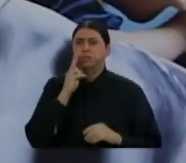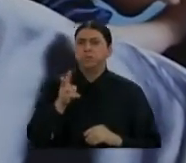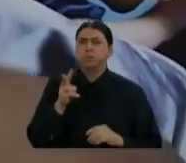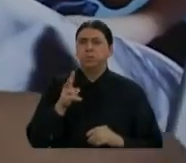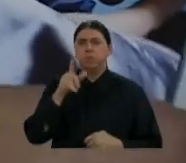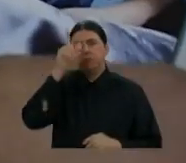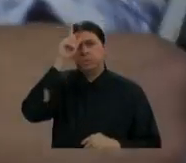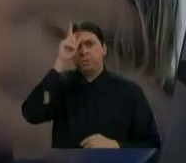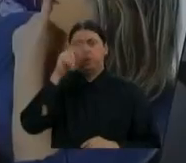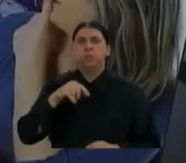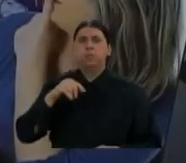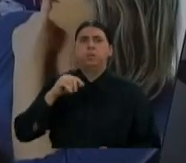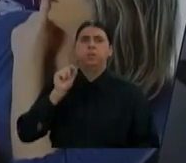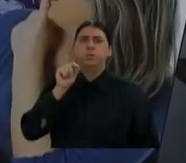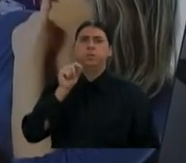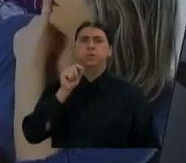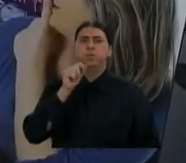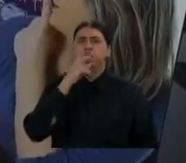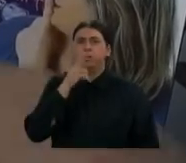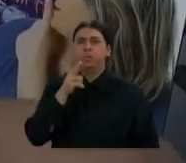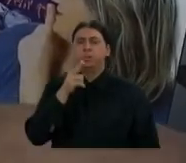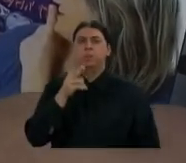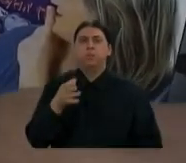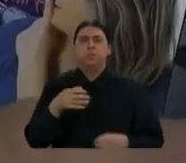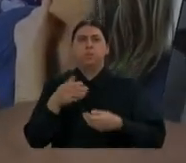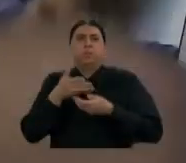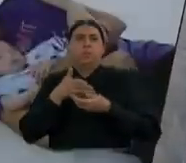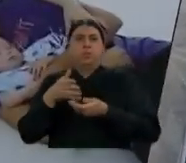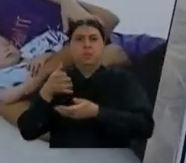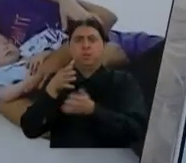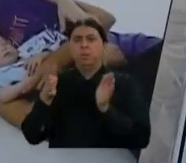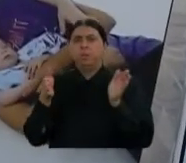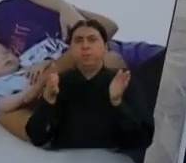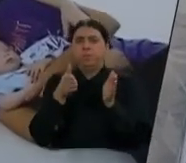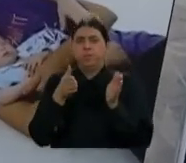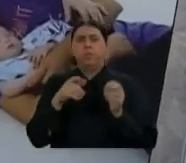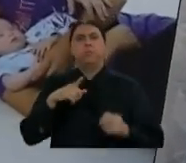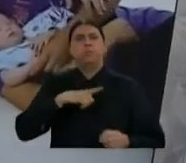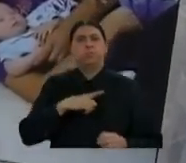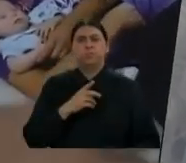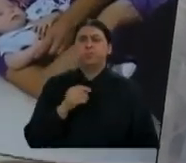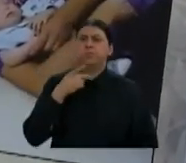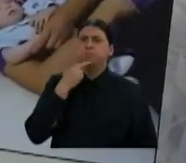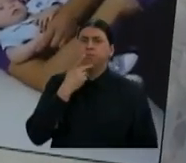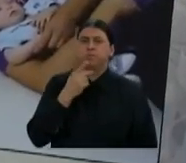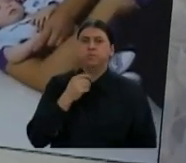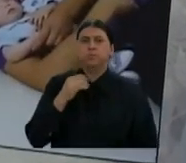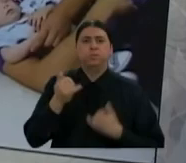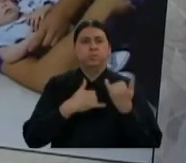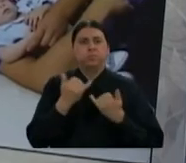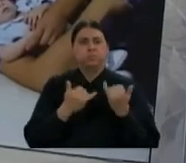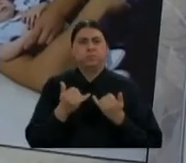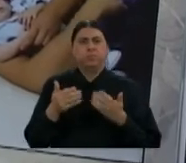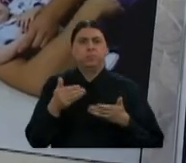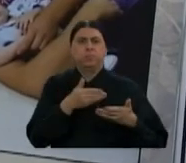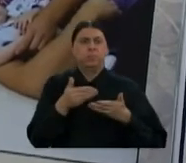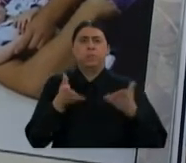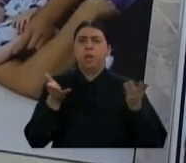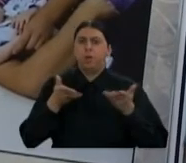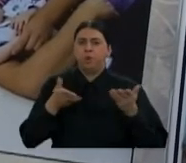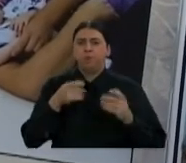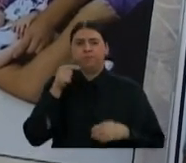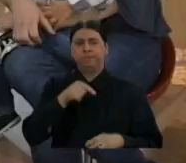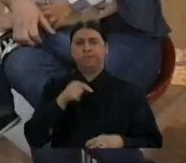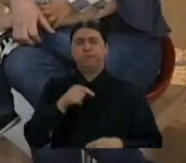tamanho assim num braço daí eu até brinquei com ele agora deu para a